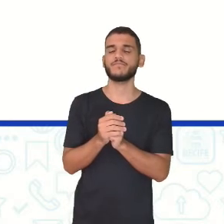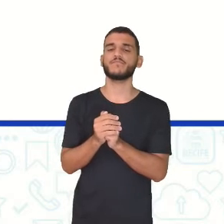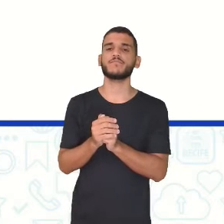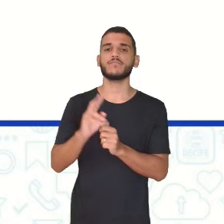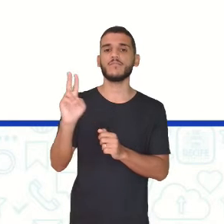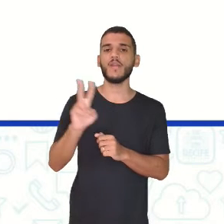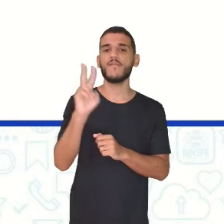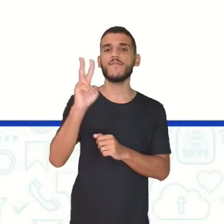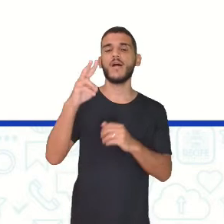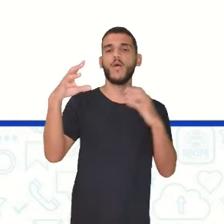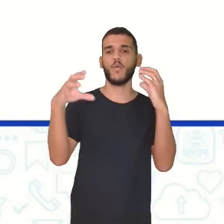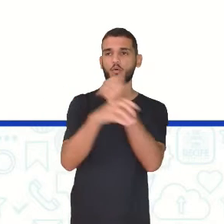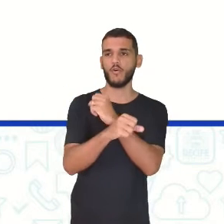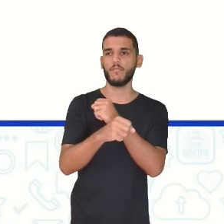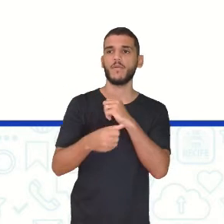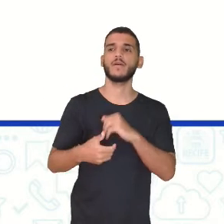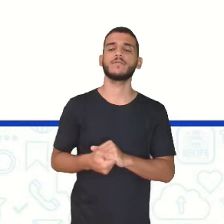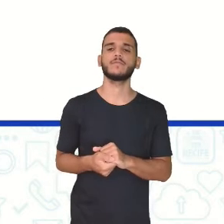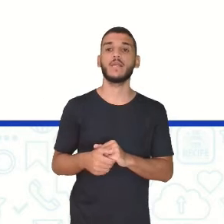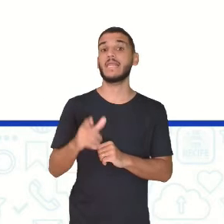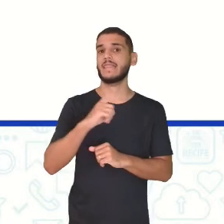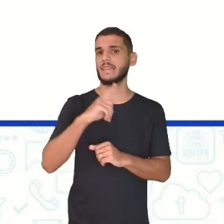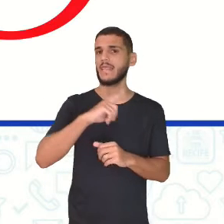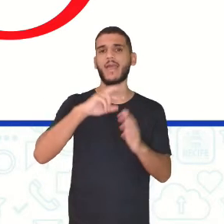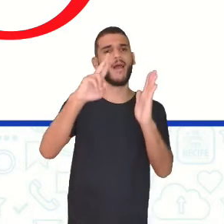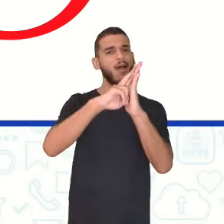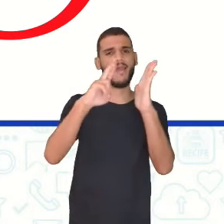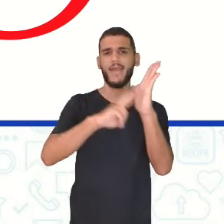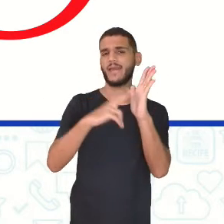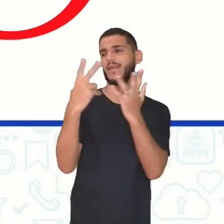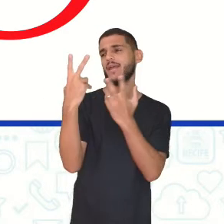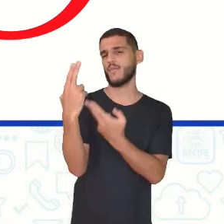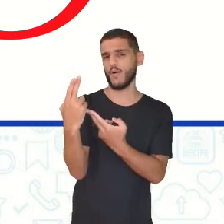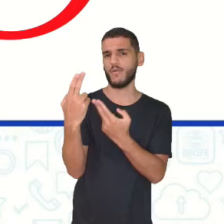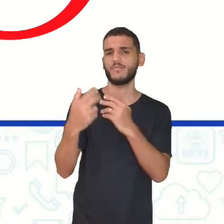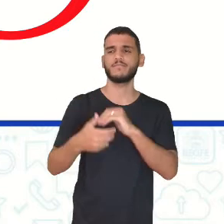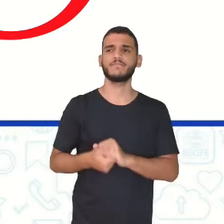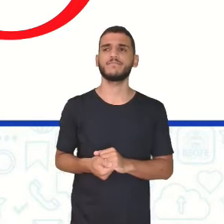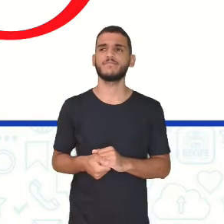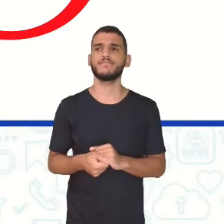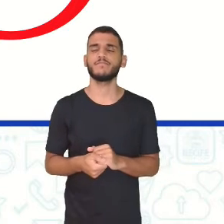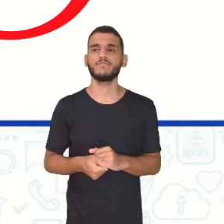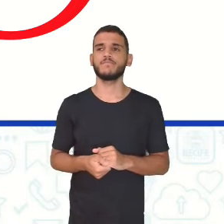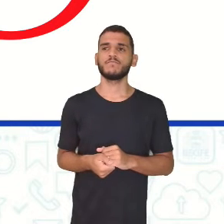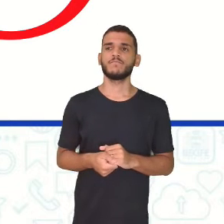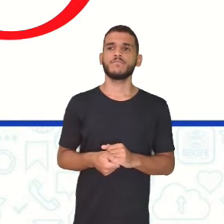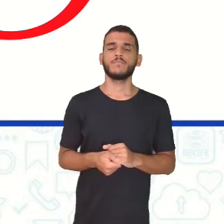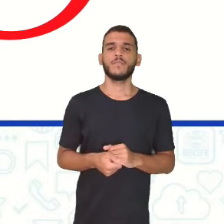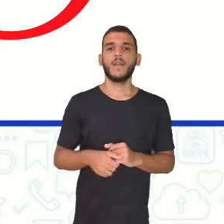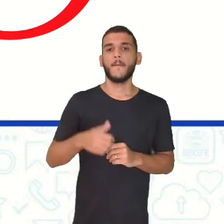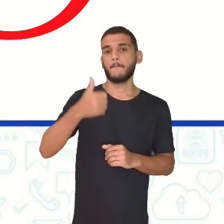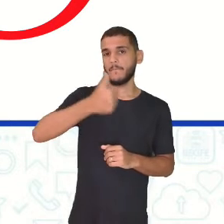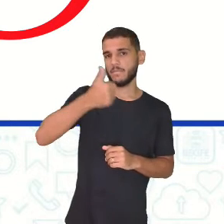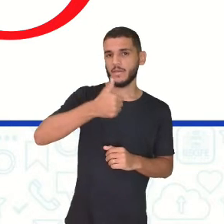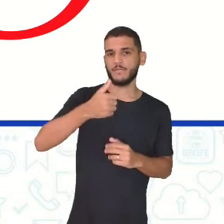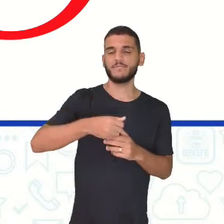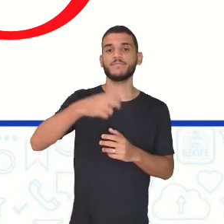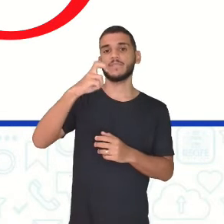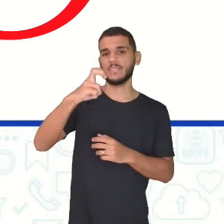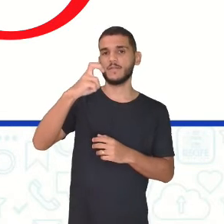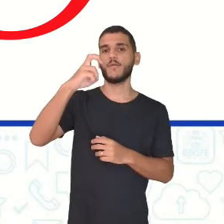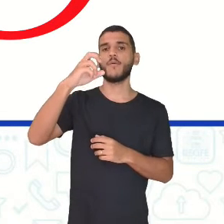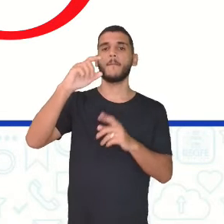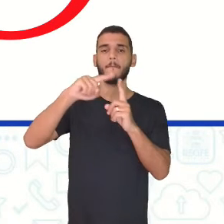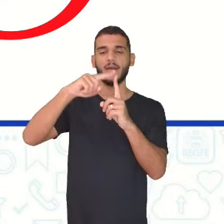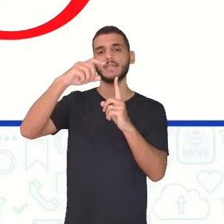4. Segue a mesma ideia, beleza? Então, ó, primeiro passo, vamos somar aqui. 5 mais 5 mais